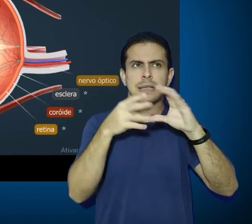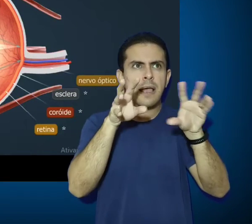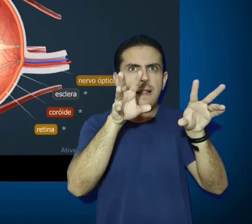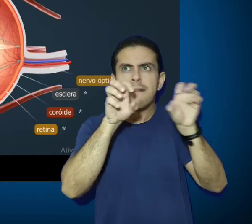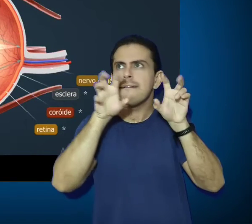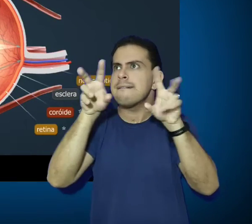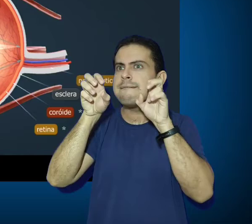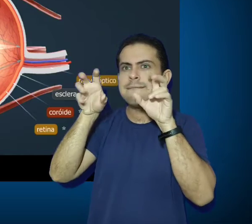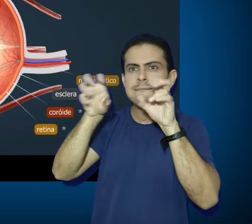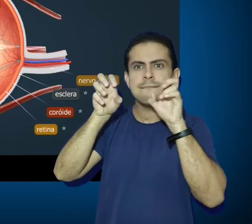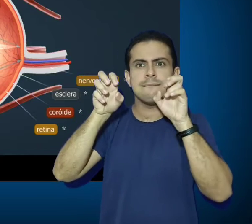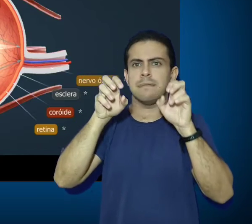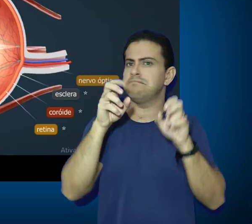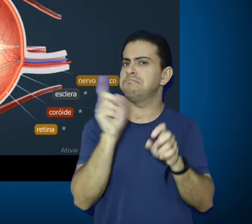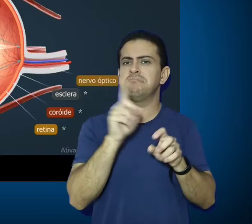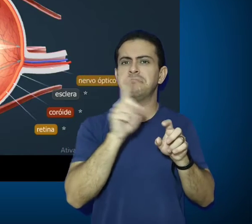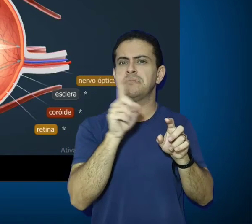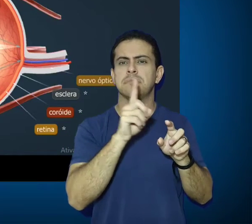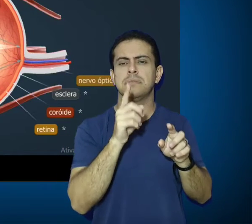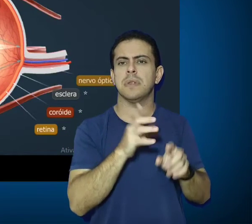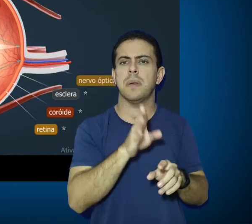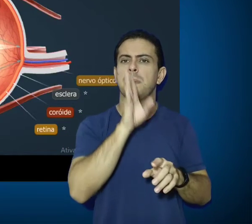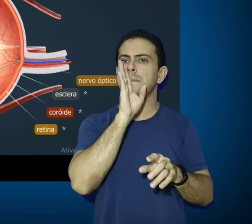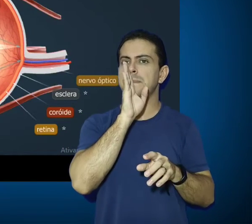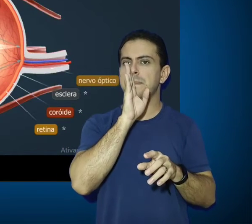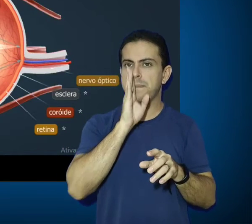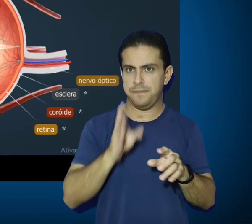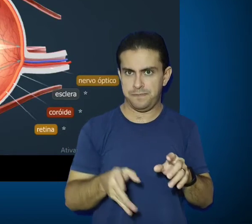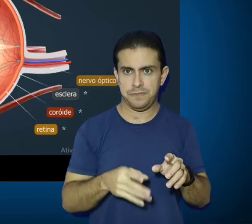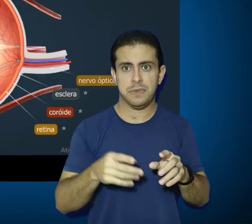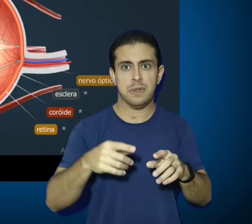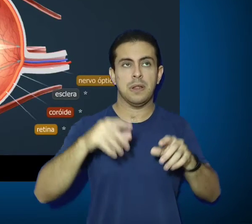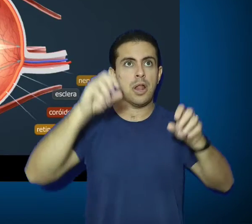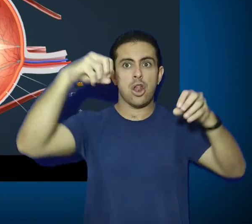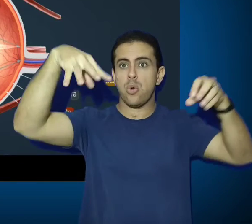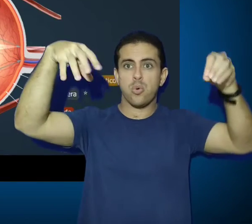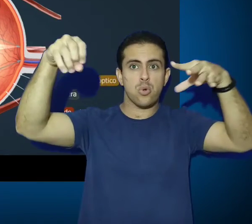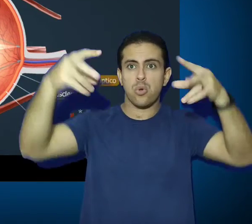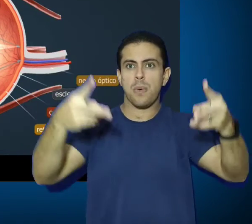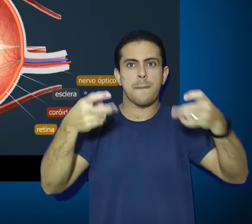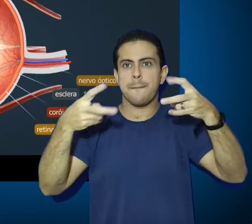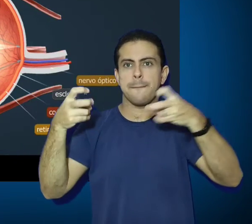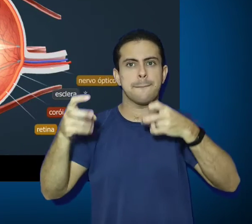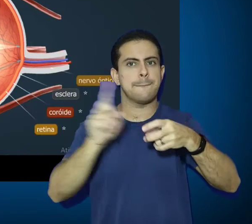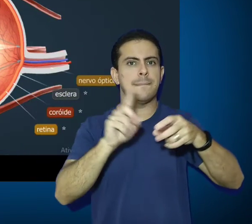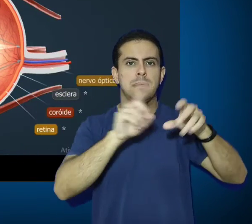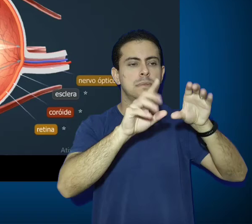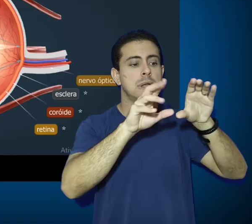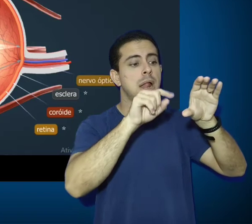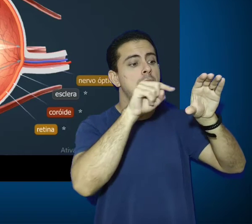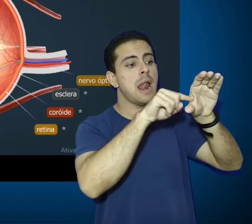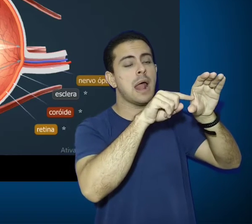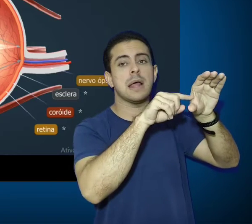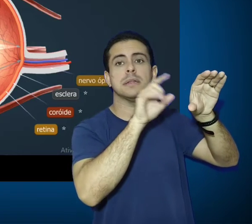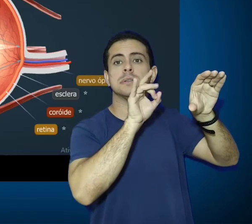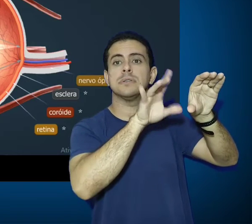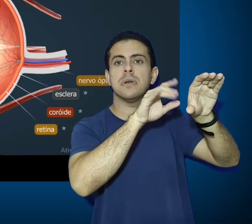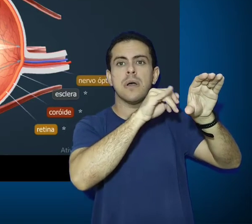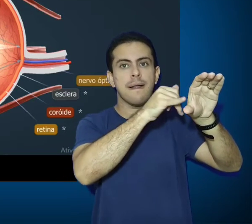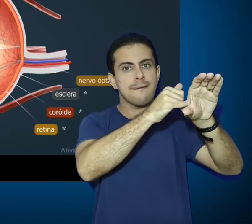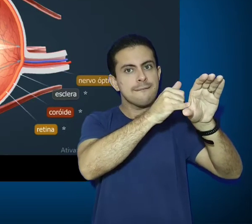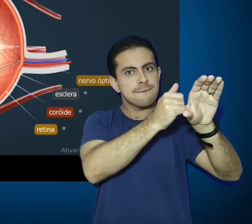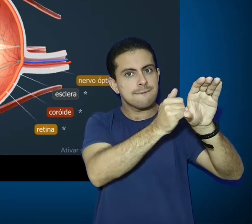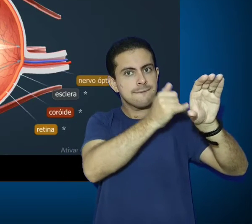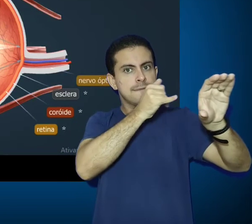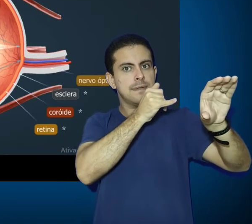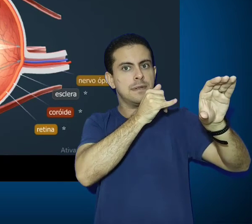de luz, principalmente por estarem na região onde acontece a chegada, a conexão